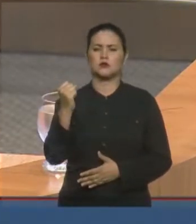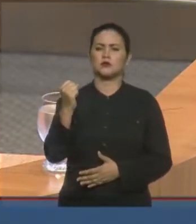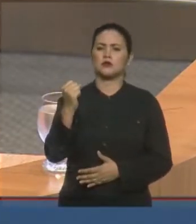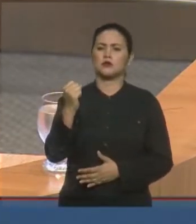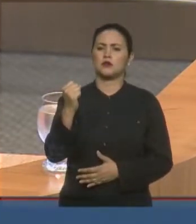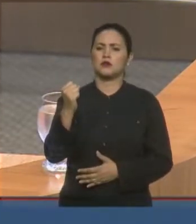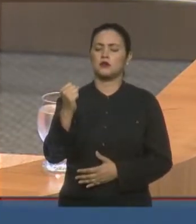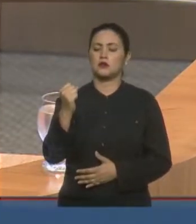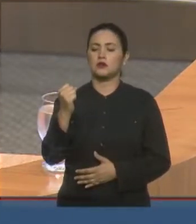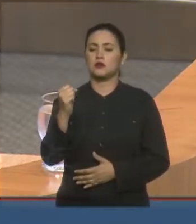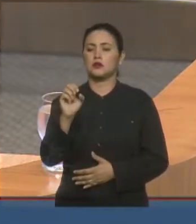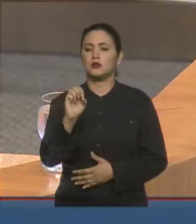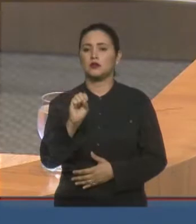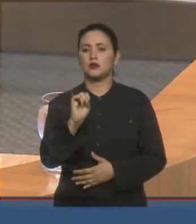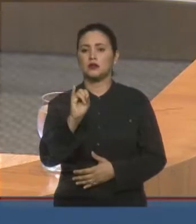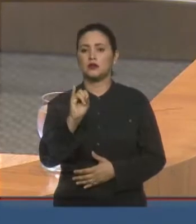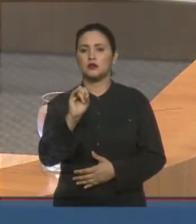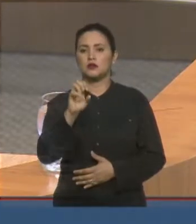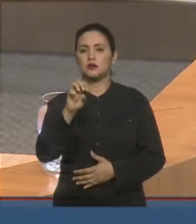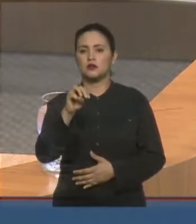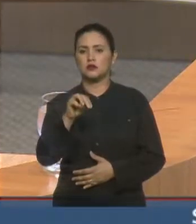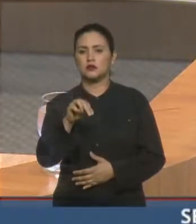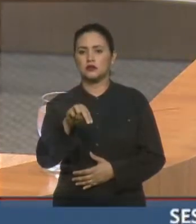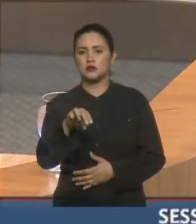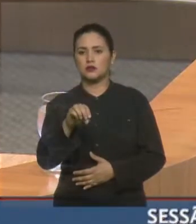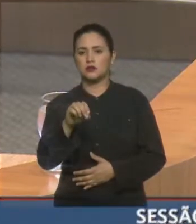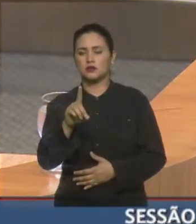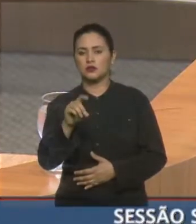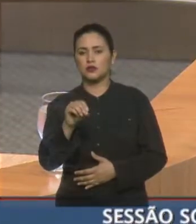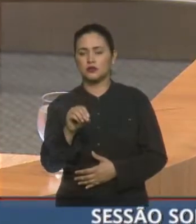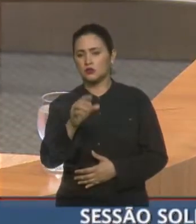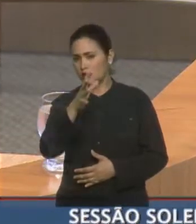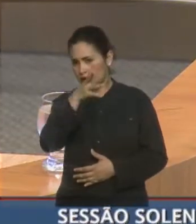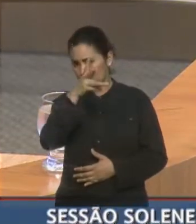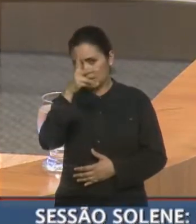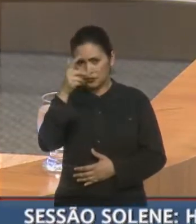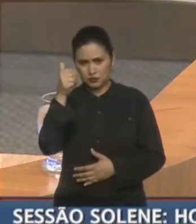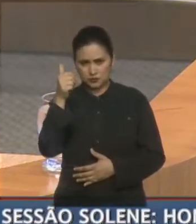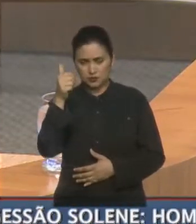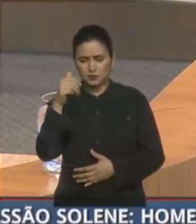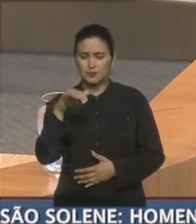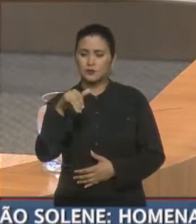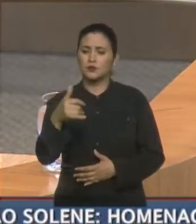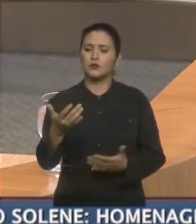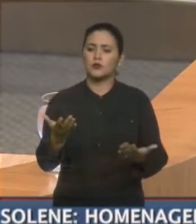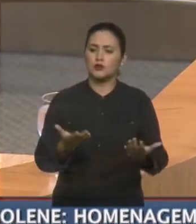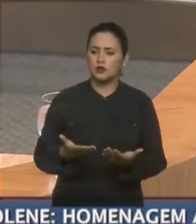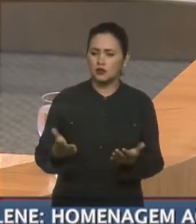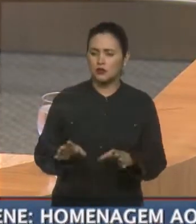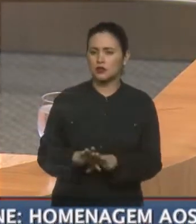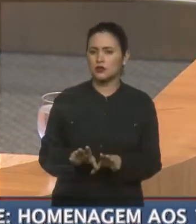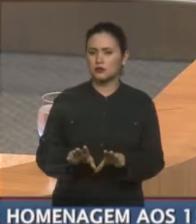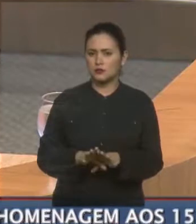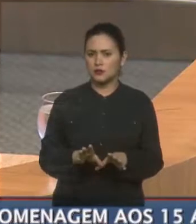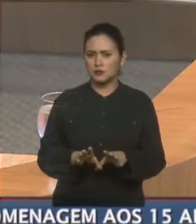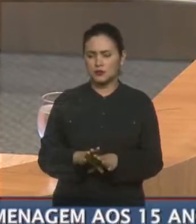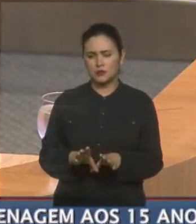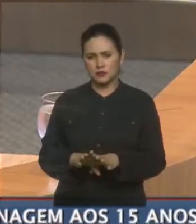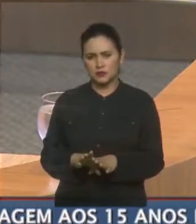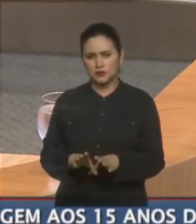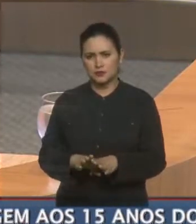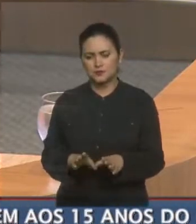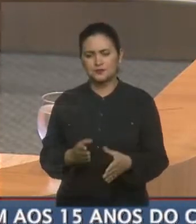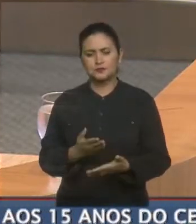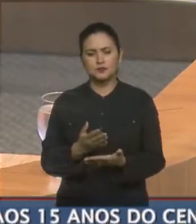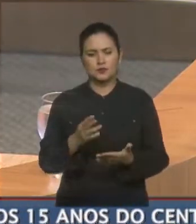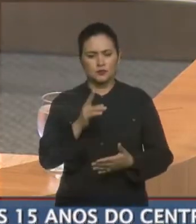o sínodo da Amazônia. E quero aproveitar também para cumprimentar os bispos do Maranhão, que são delegados ao